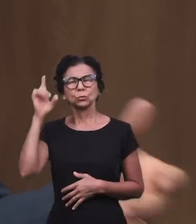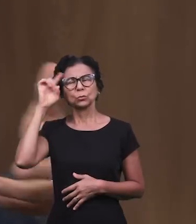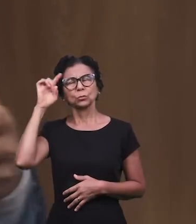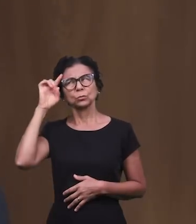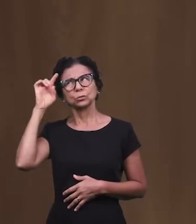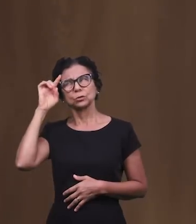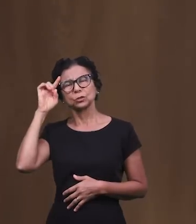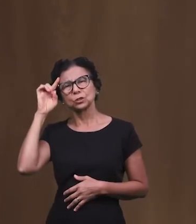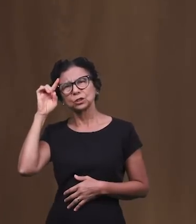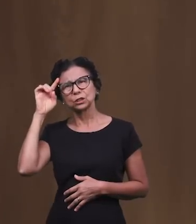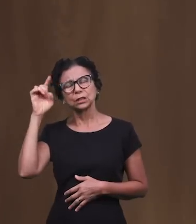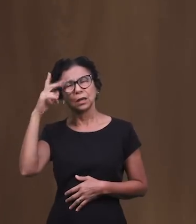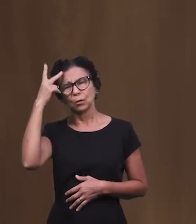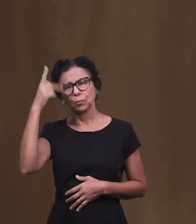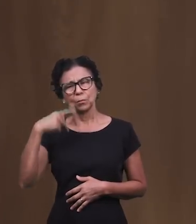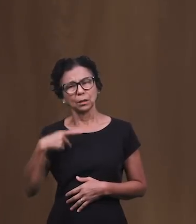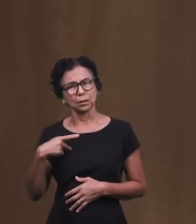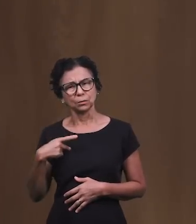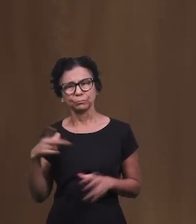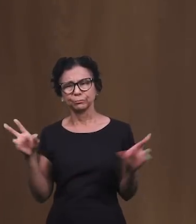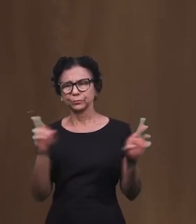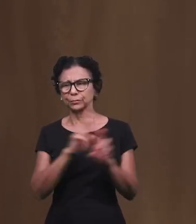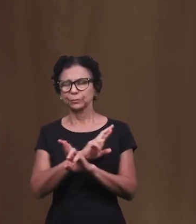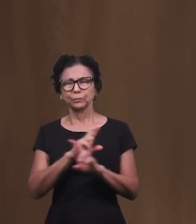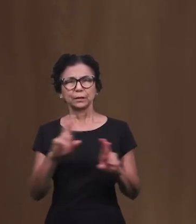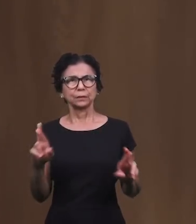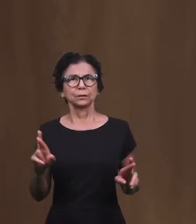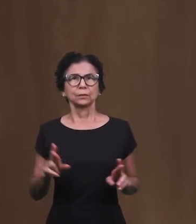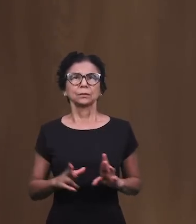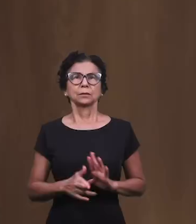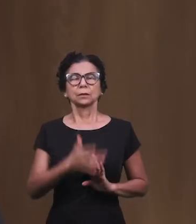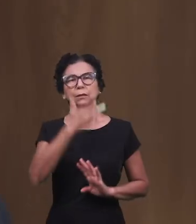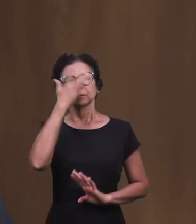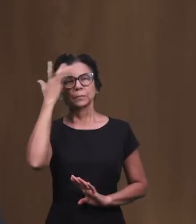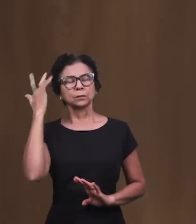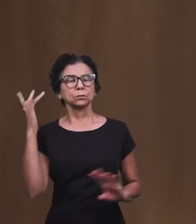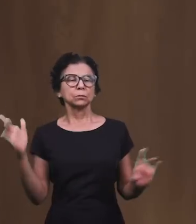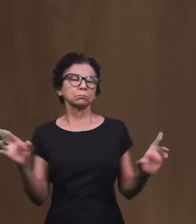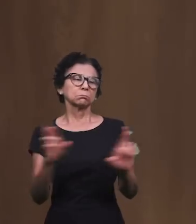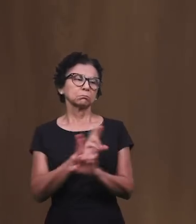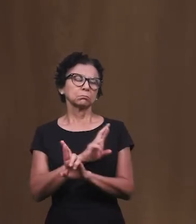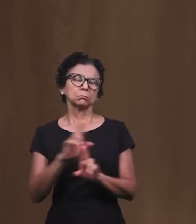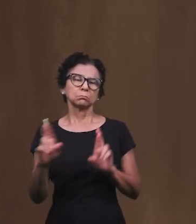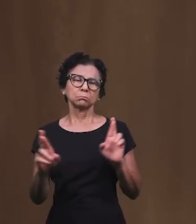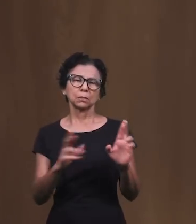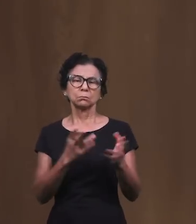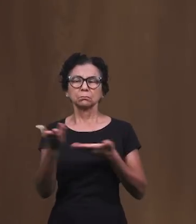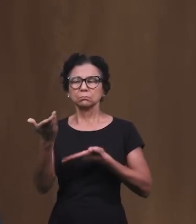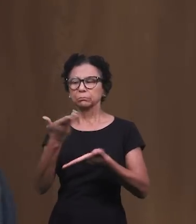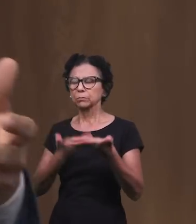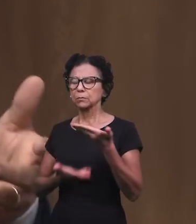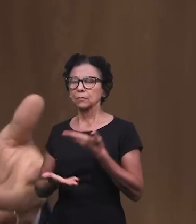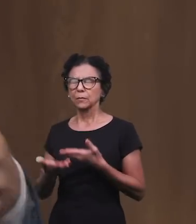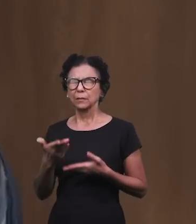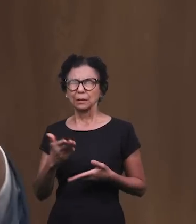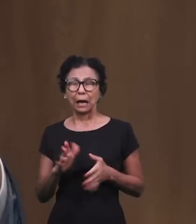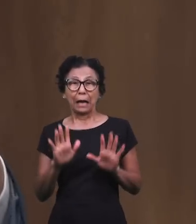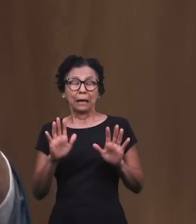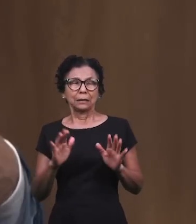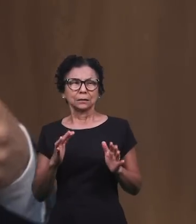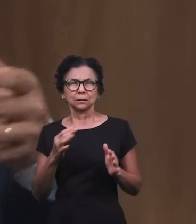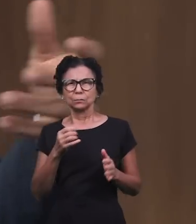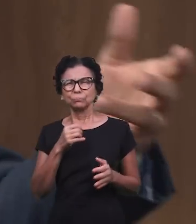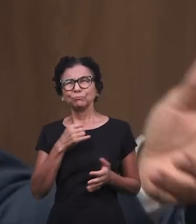dias, faz parte do relacionamento humano. As pessoas que convivem mutuamente, às vezes sem querer se